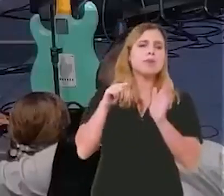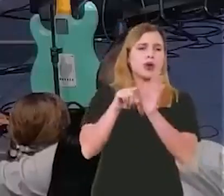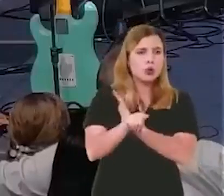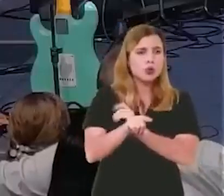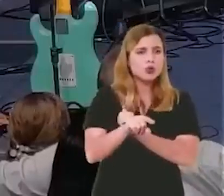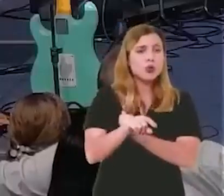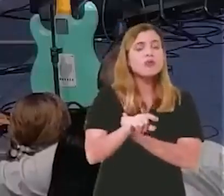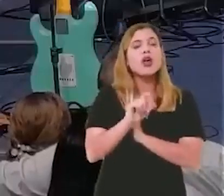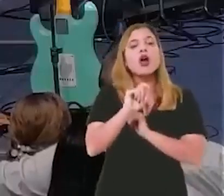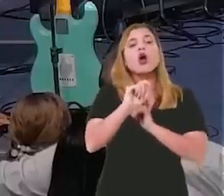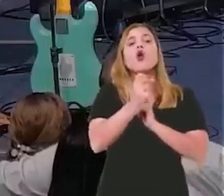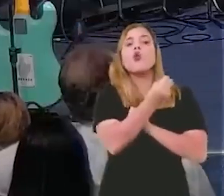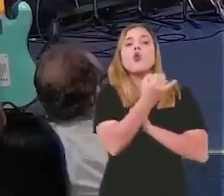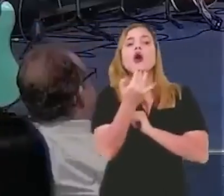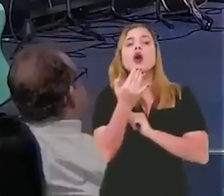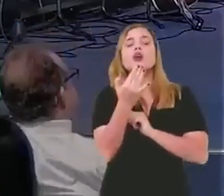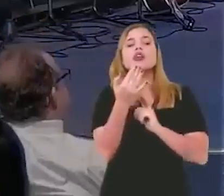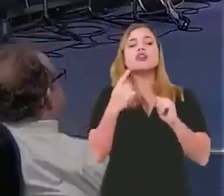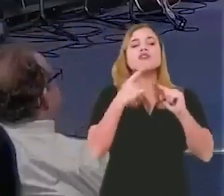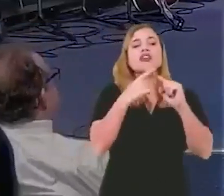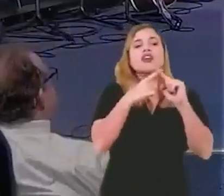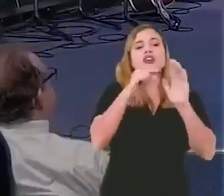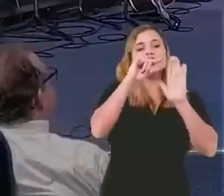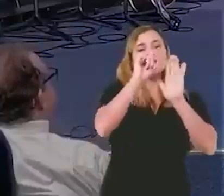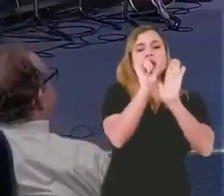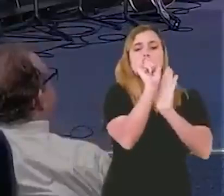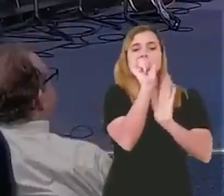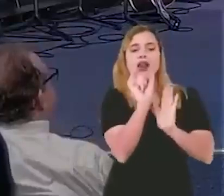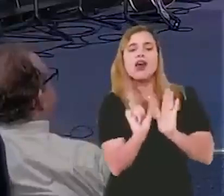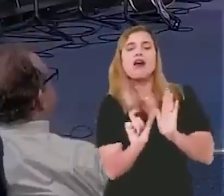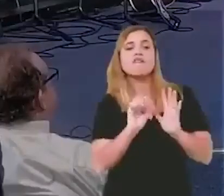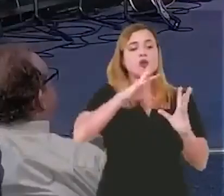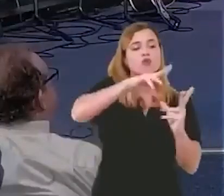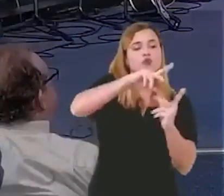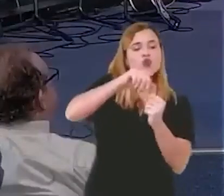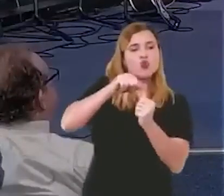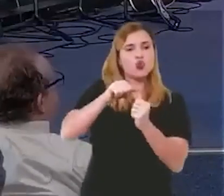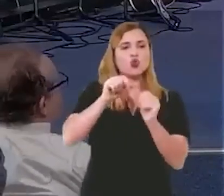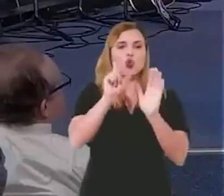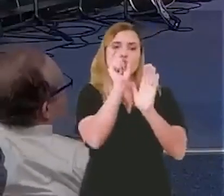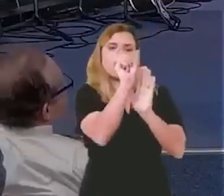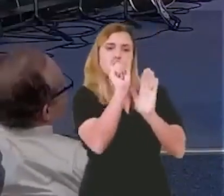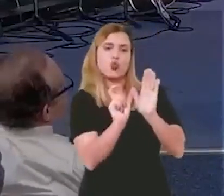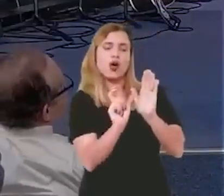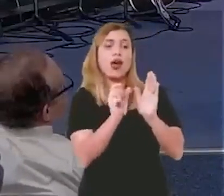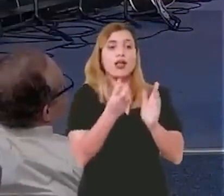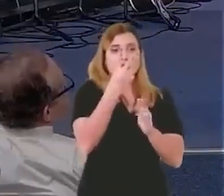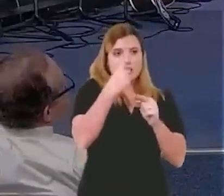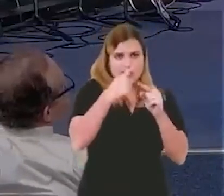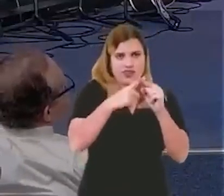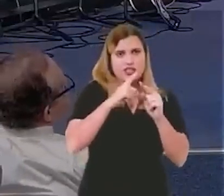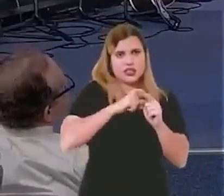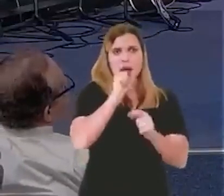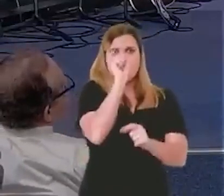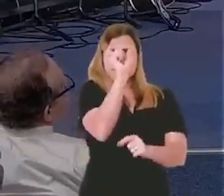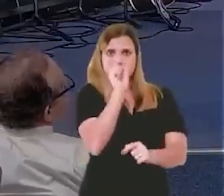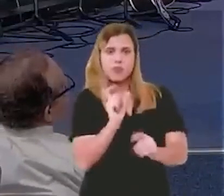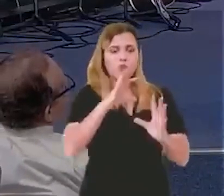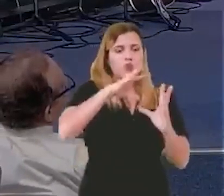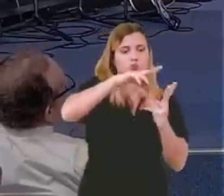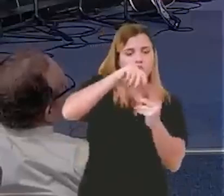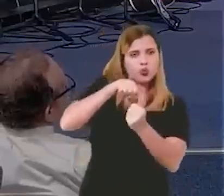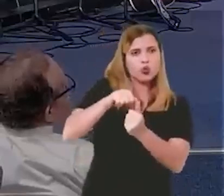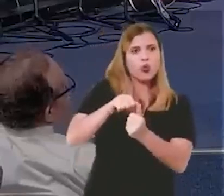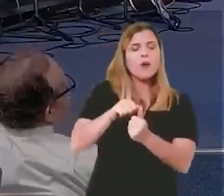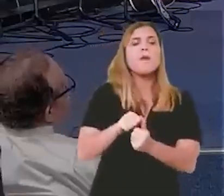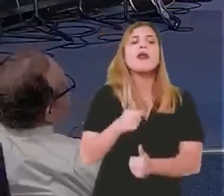mundo no verso 10? Pode me responder, quantas vezes? Três vezes. Na língua grega é a